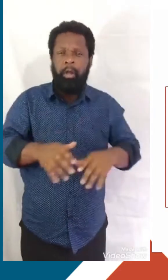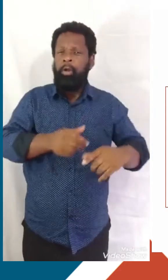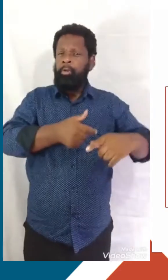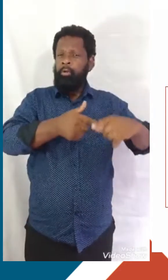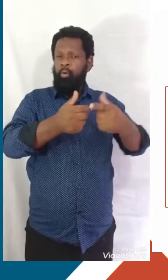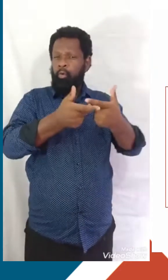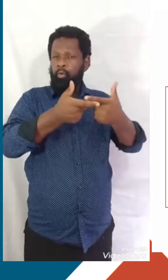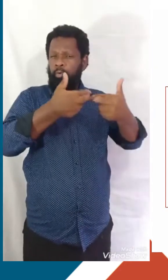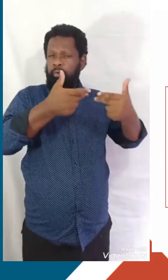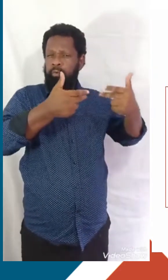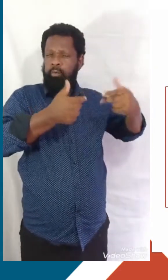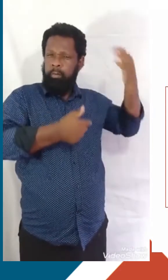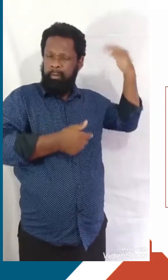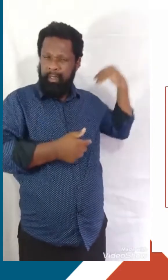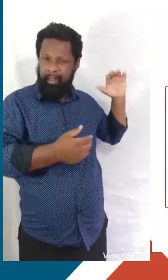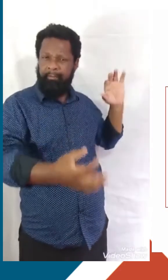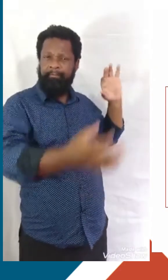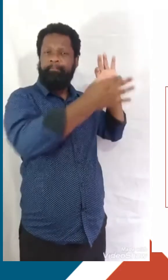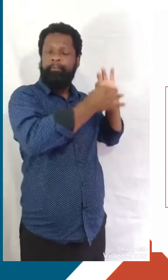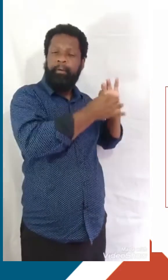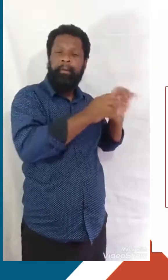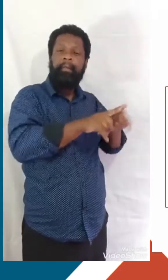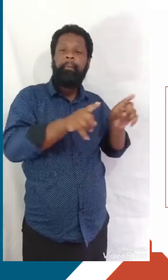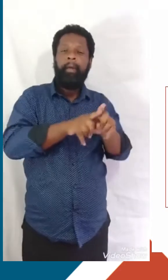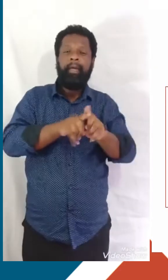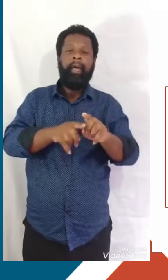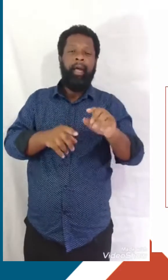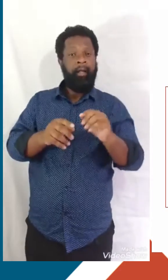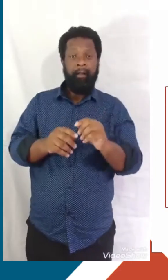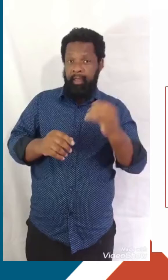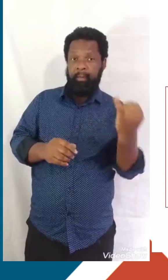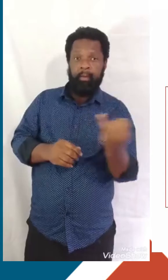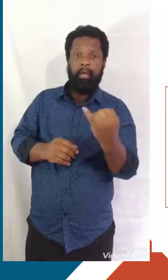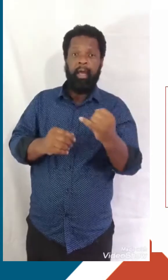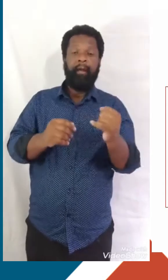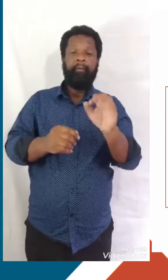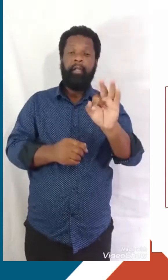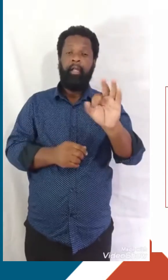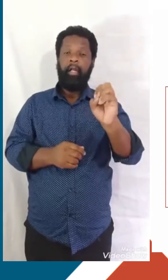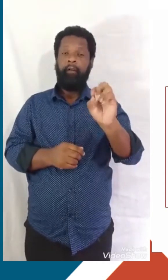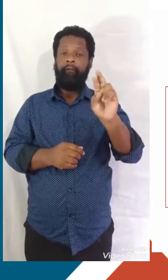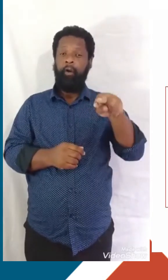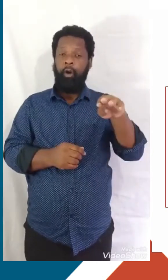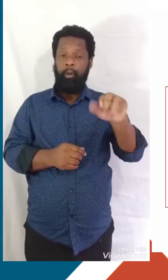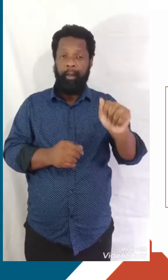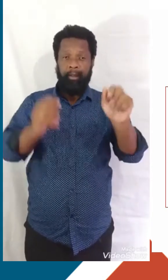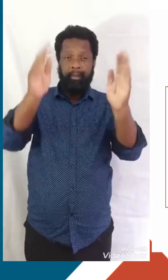e o retorno à valorização da forma. Vamos ter uma